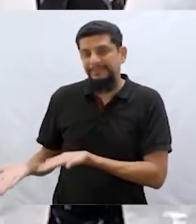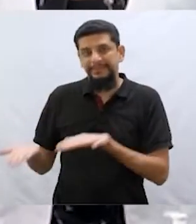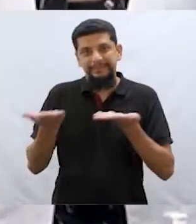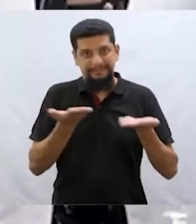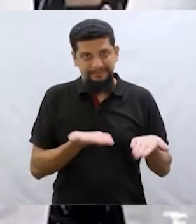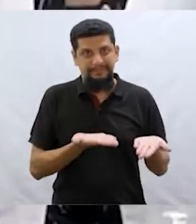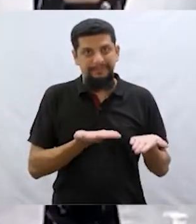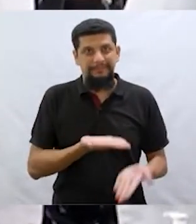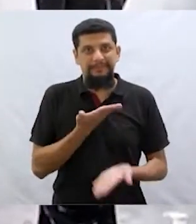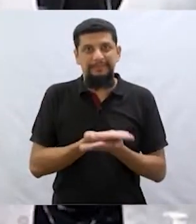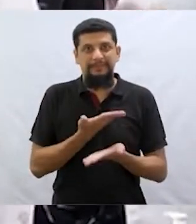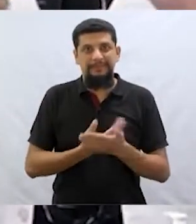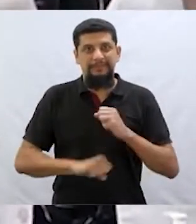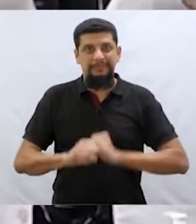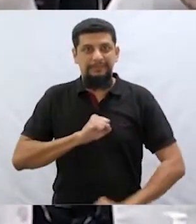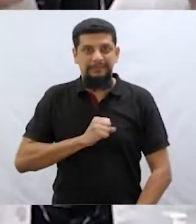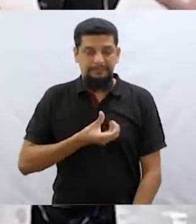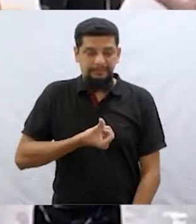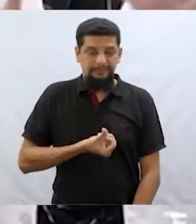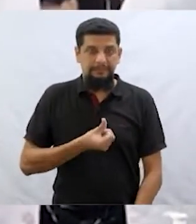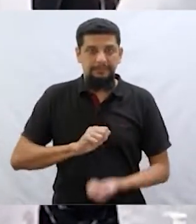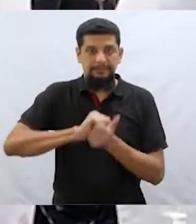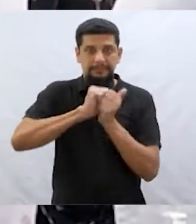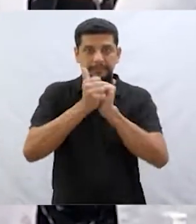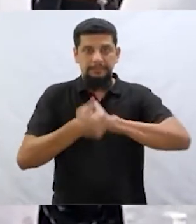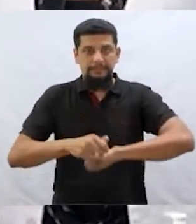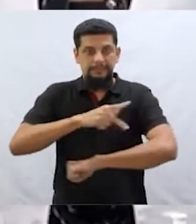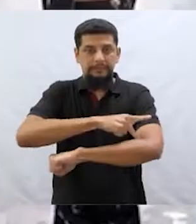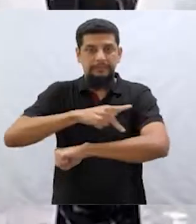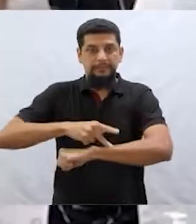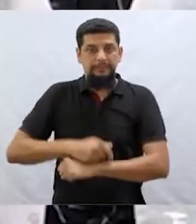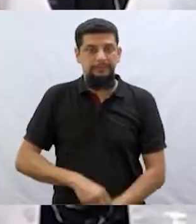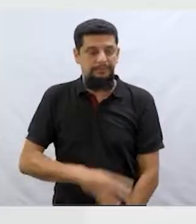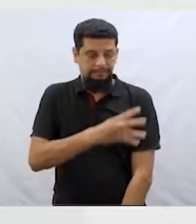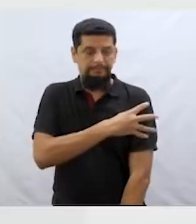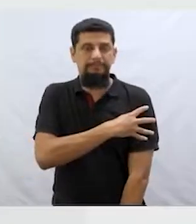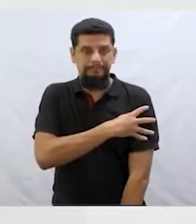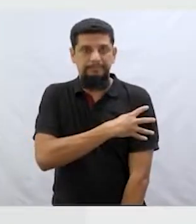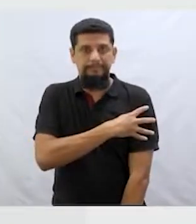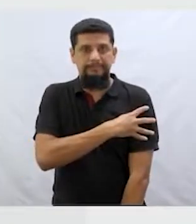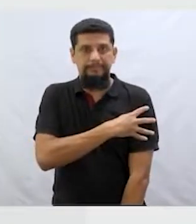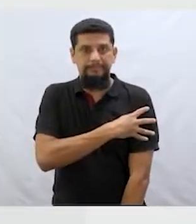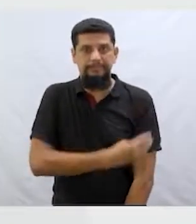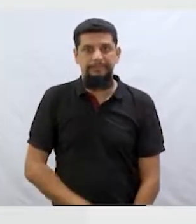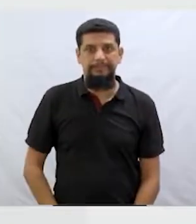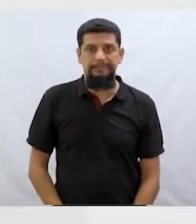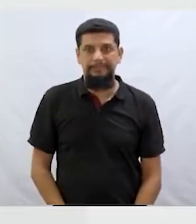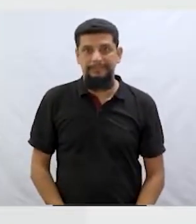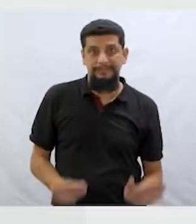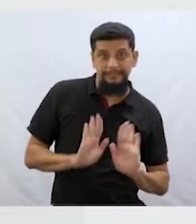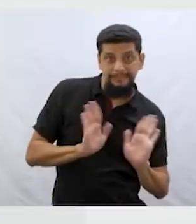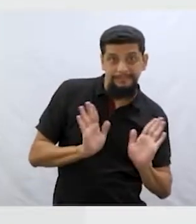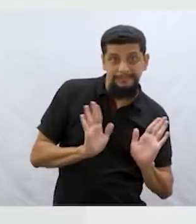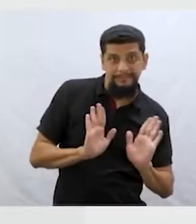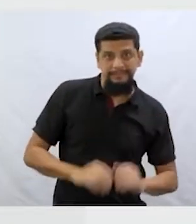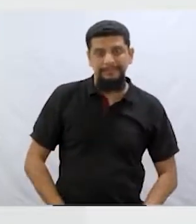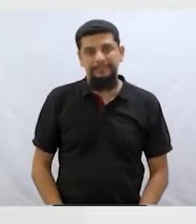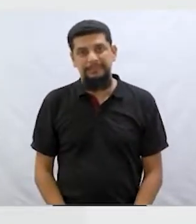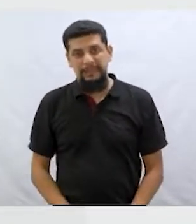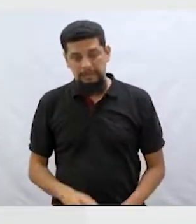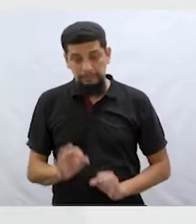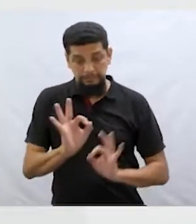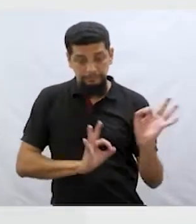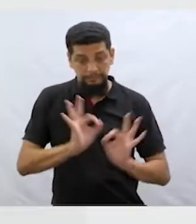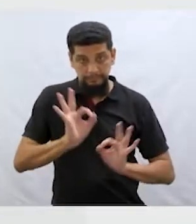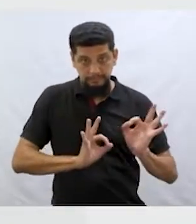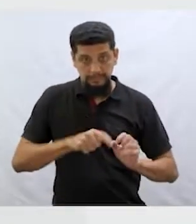Sejam muito bem-vindos à aula de número 6 de adequação pedagógica para o quarto ano. Vamos nos organizar aqui,